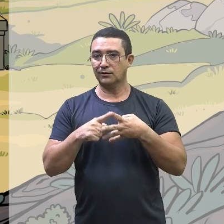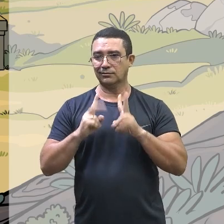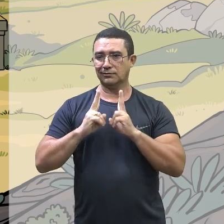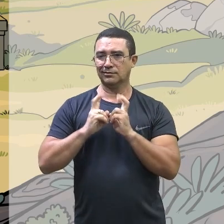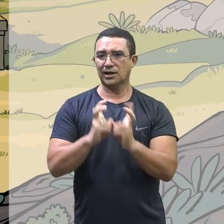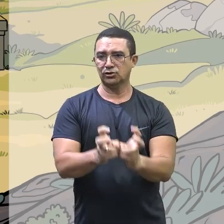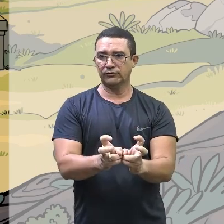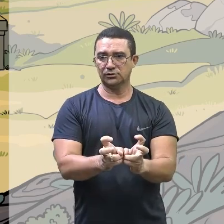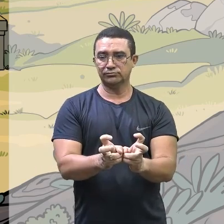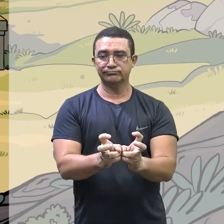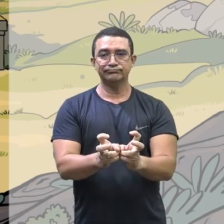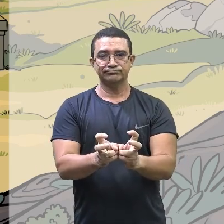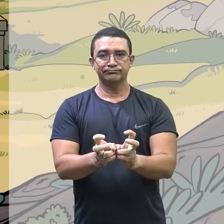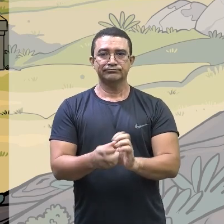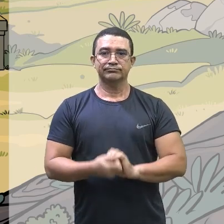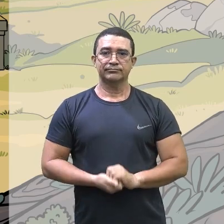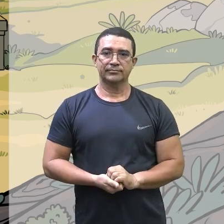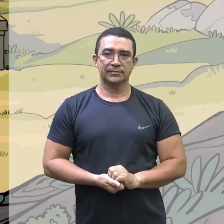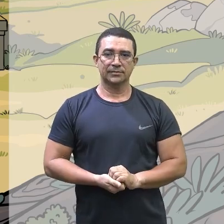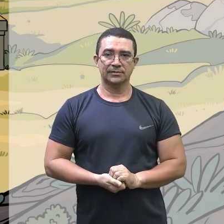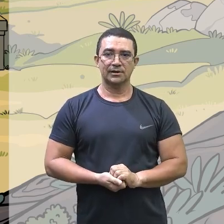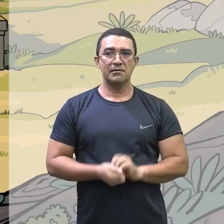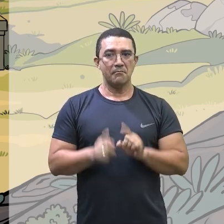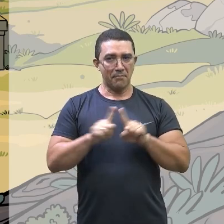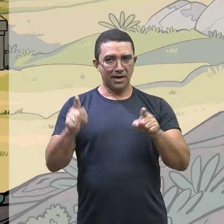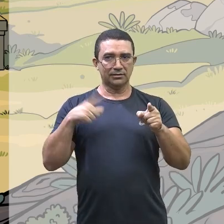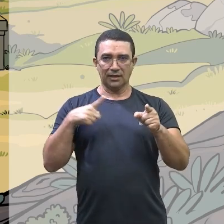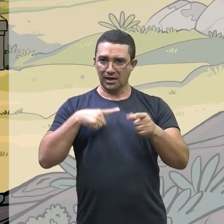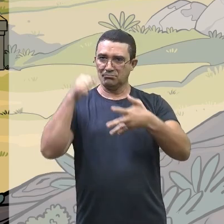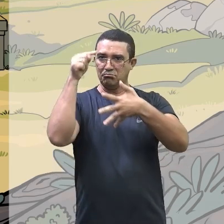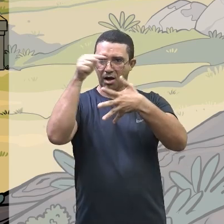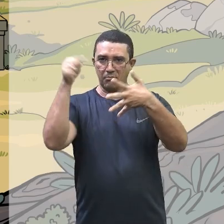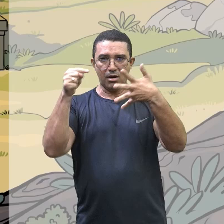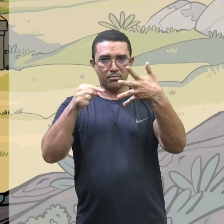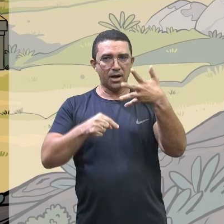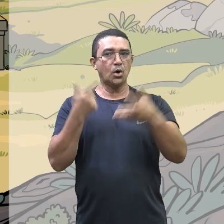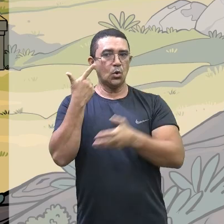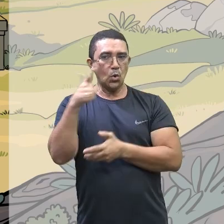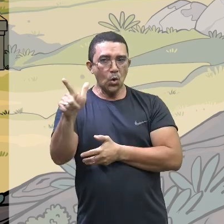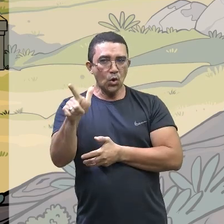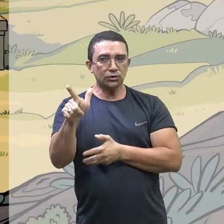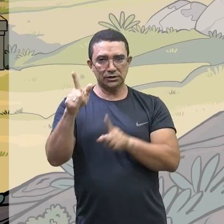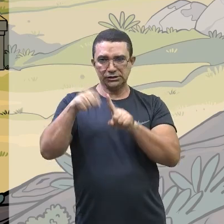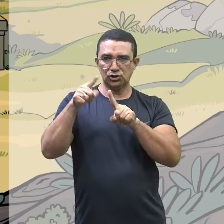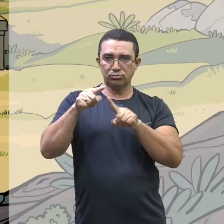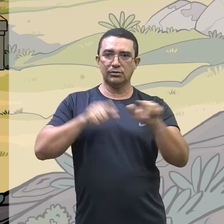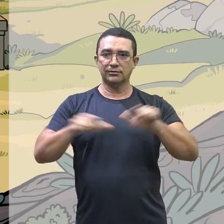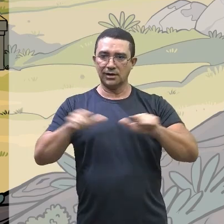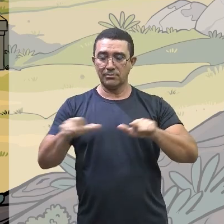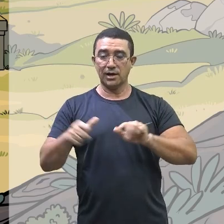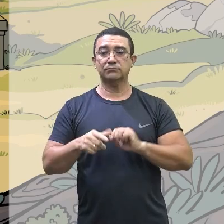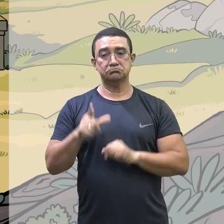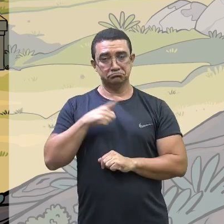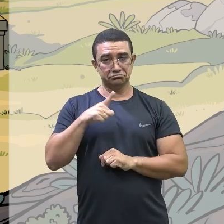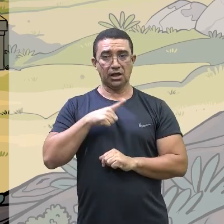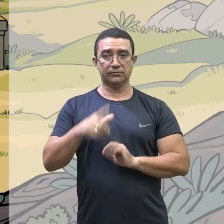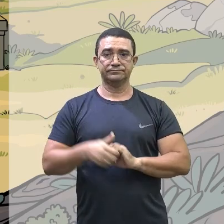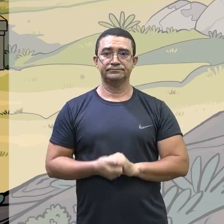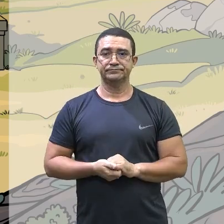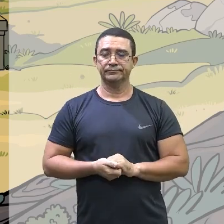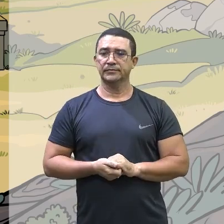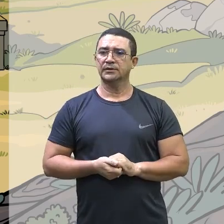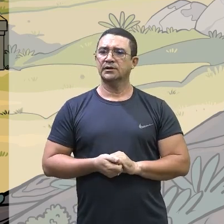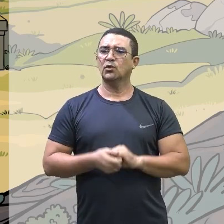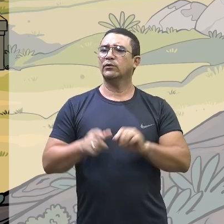Simone? Exatamente, professor. Mas tem outras atividades também ainda em foco. Até porque na Amazônia as atividades